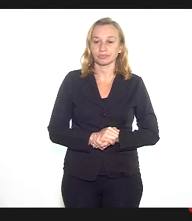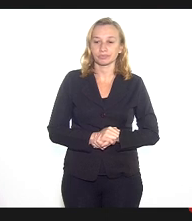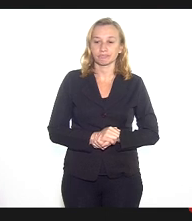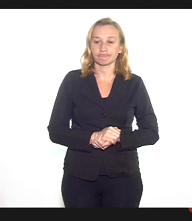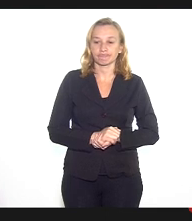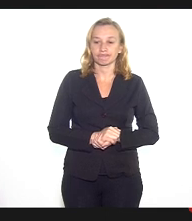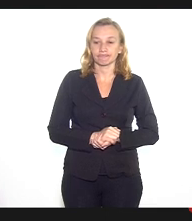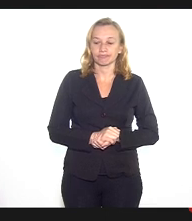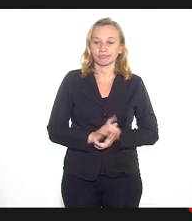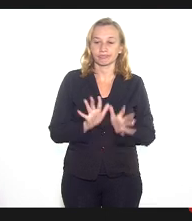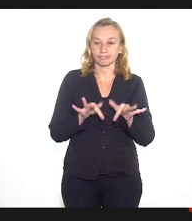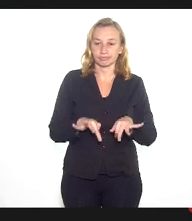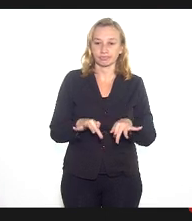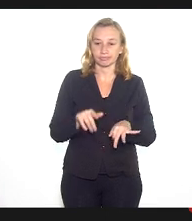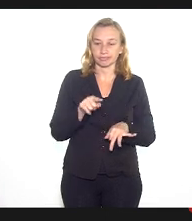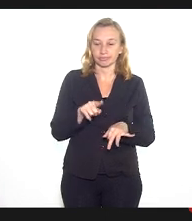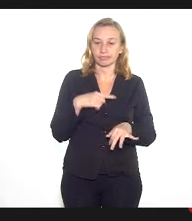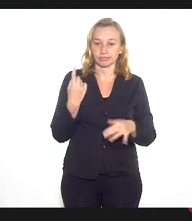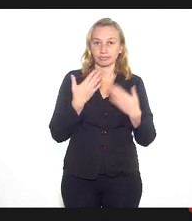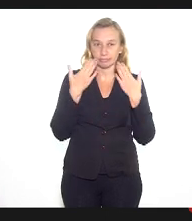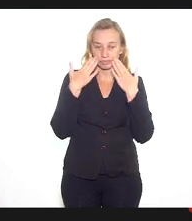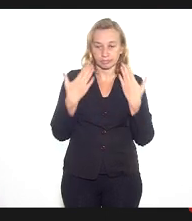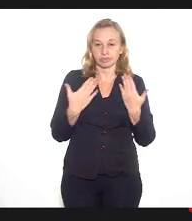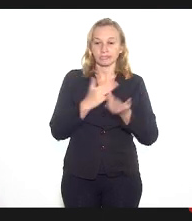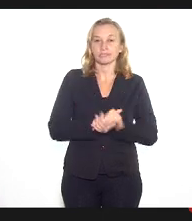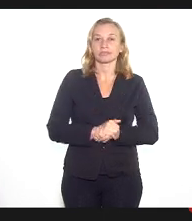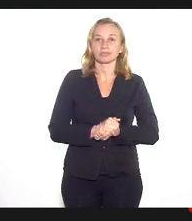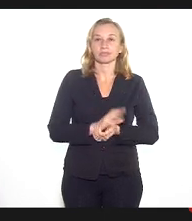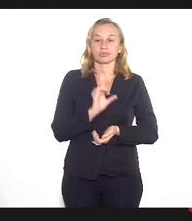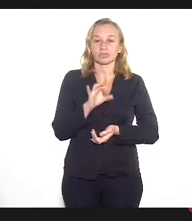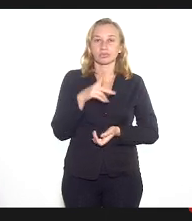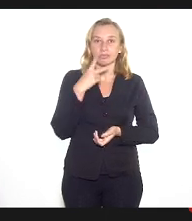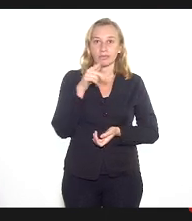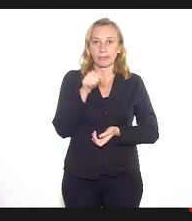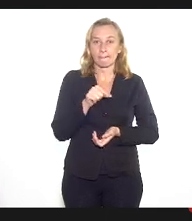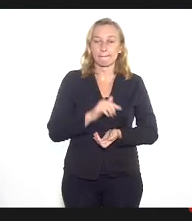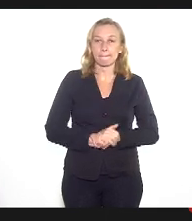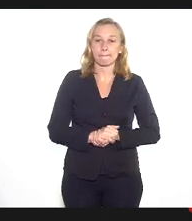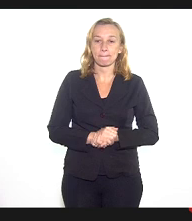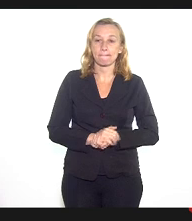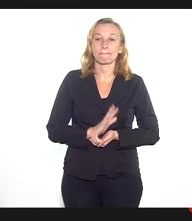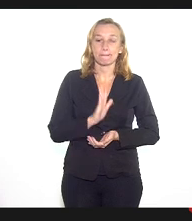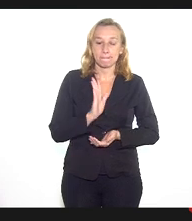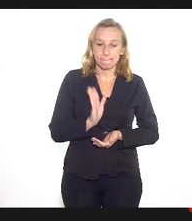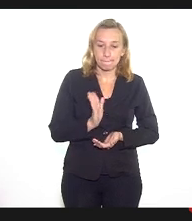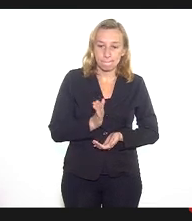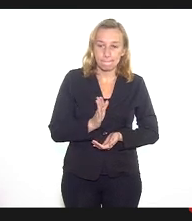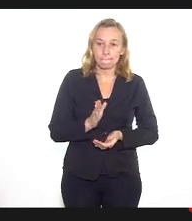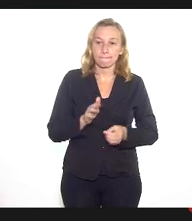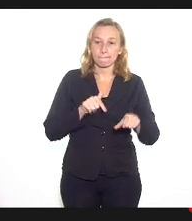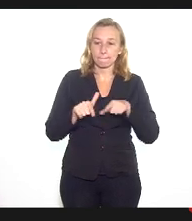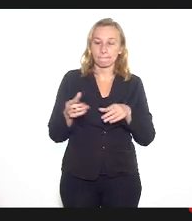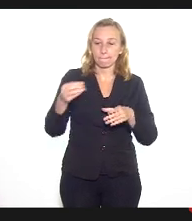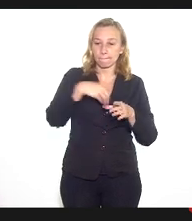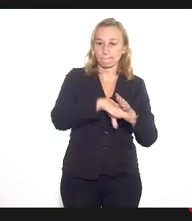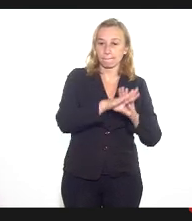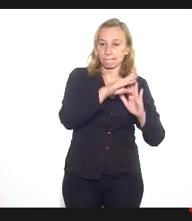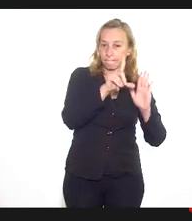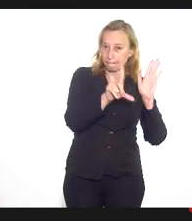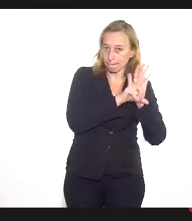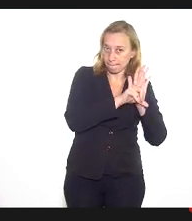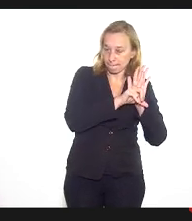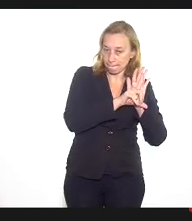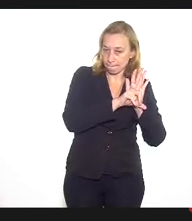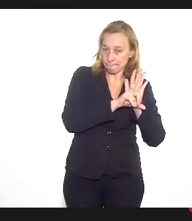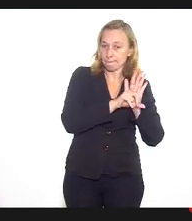de encerrar aqui a nossa apresentação, né? Só reforçar aí o que a gente sempre operou aí dentro das leis, como a Andrés, a gente colocou